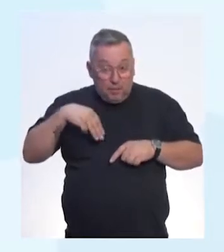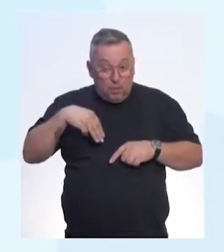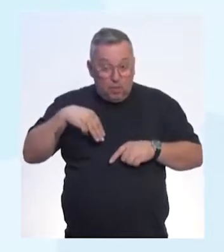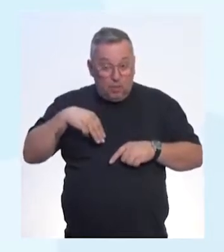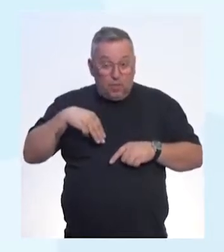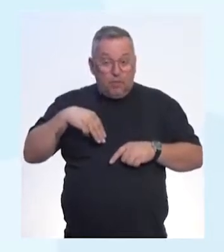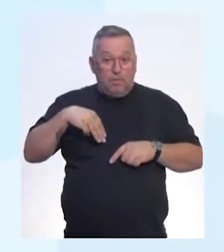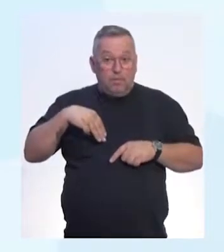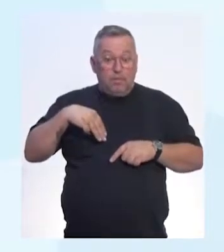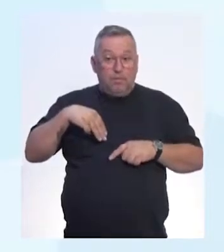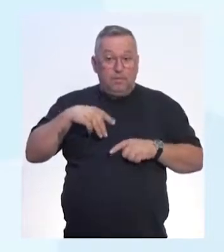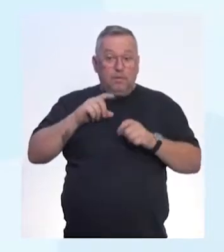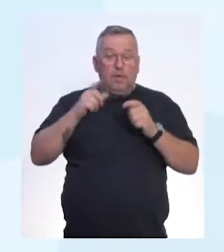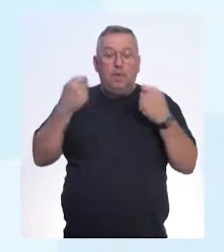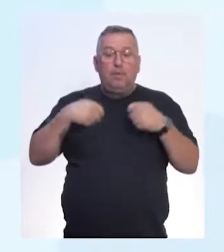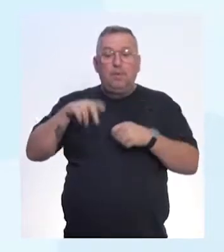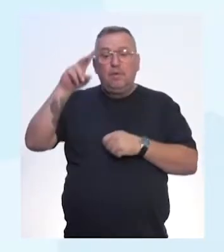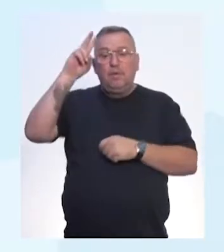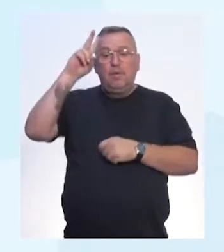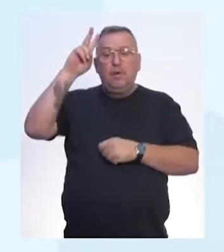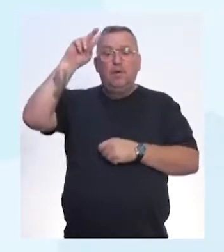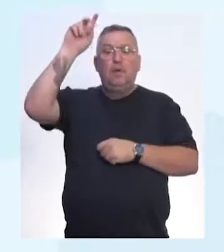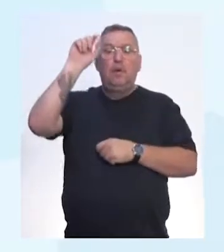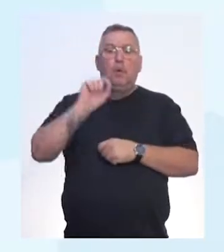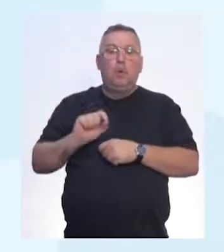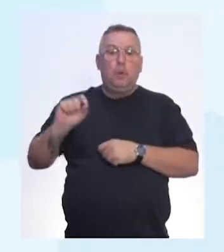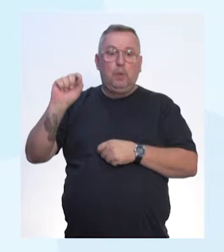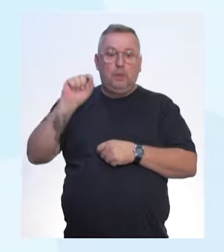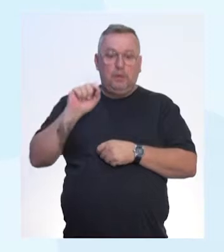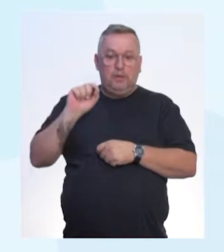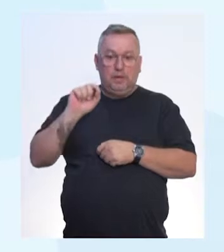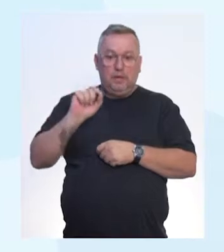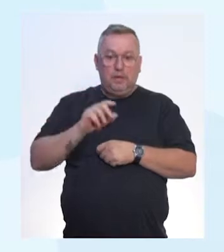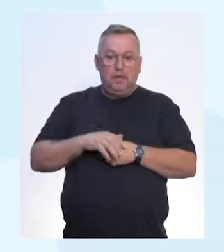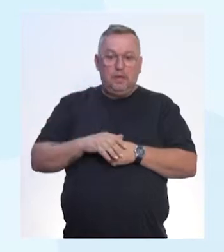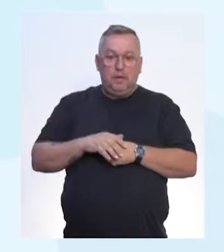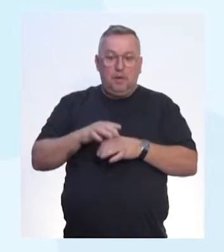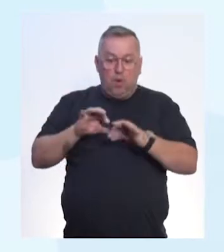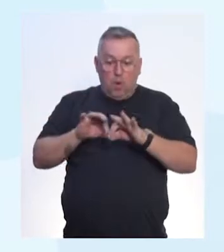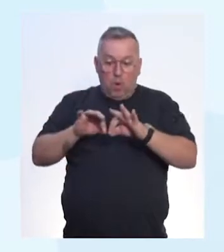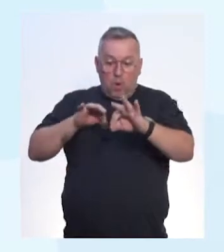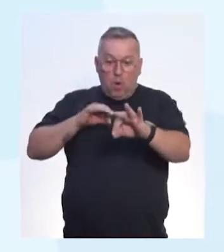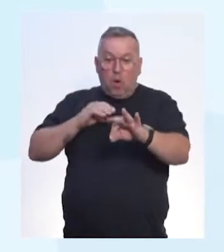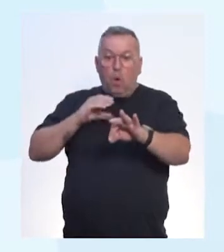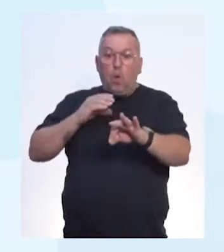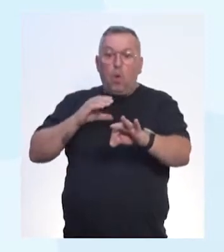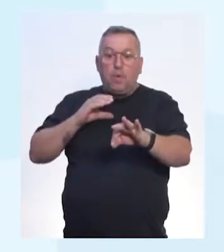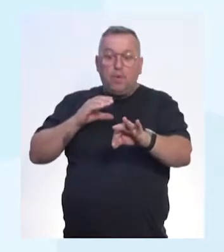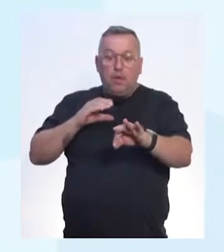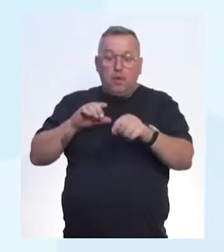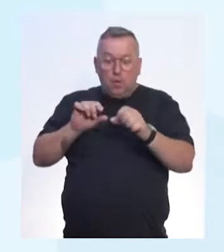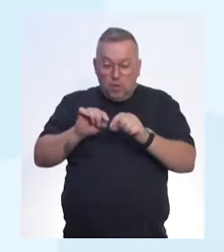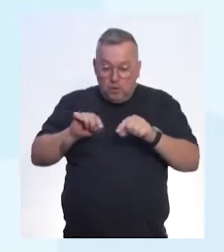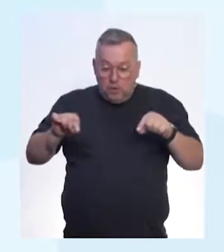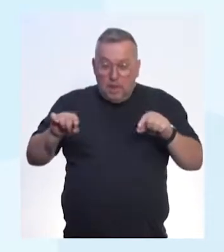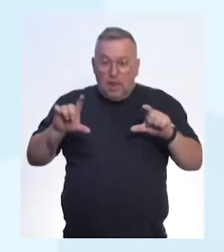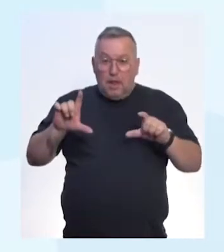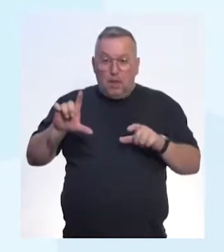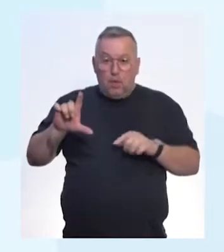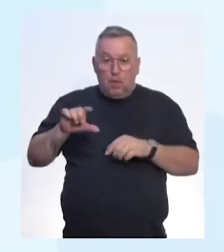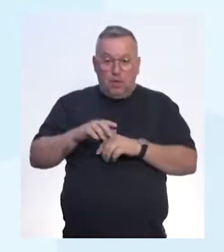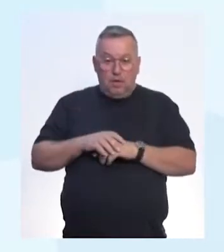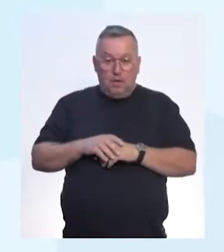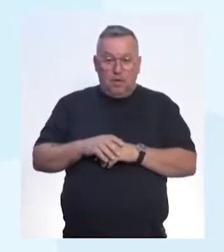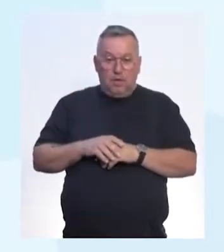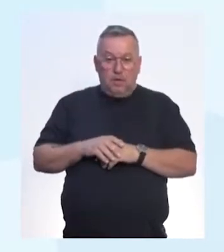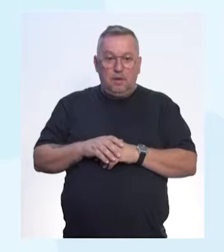O que eu preciso lembrar para fazer essa expressão, Jonas? O que é perímetro, né? Muito